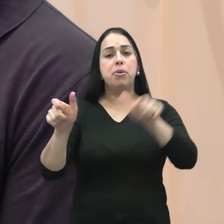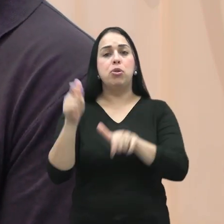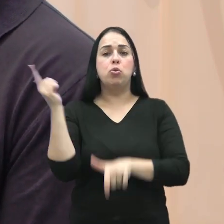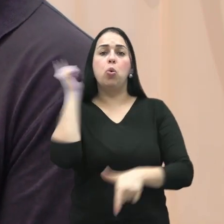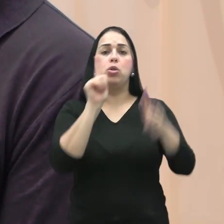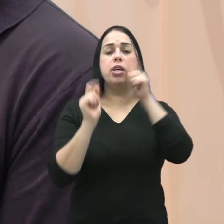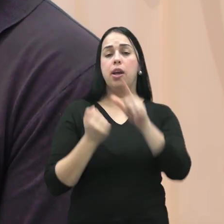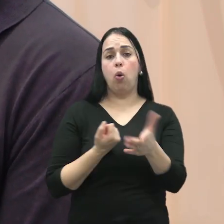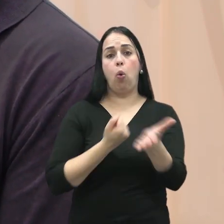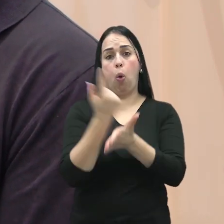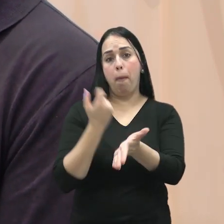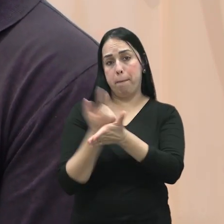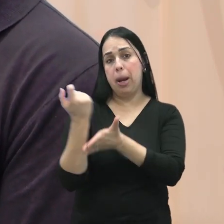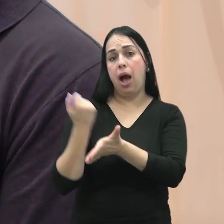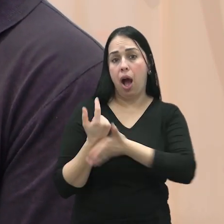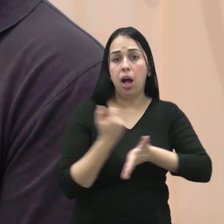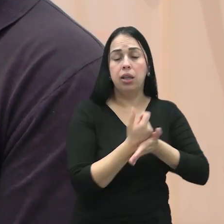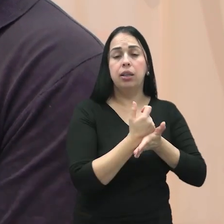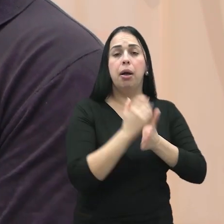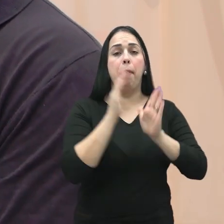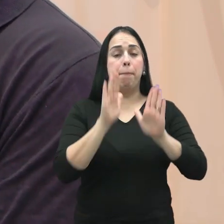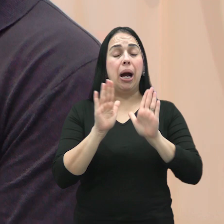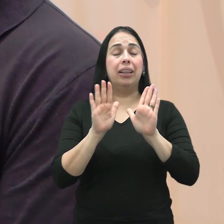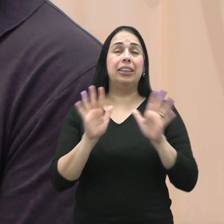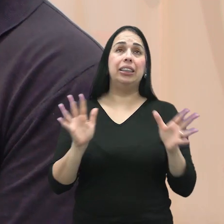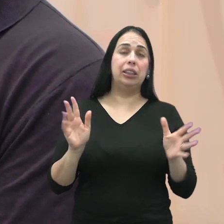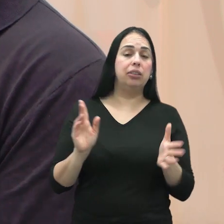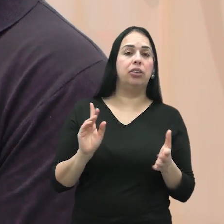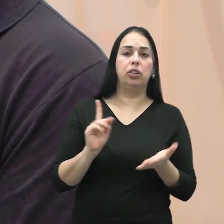insumos básicos. Mas, no